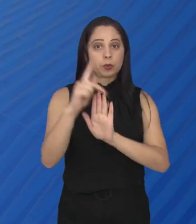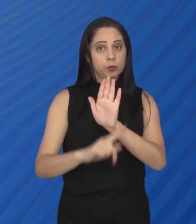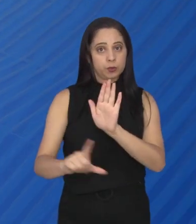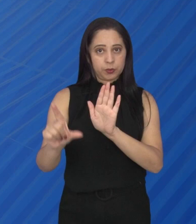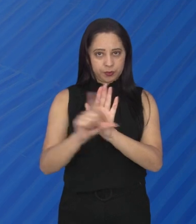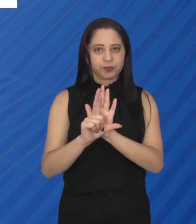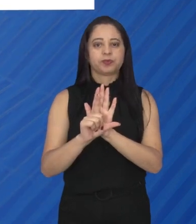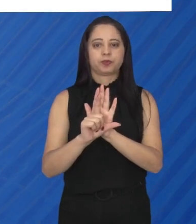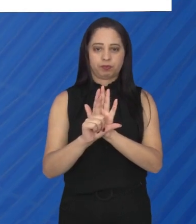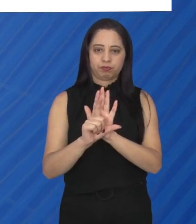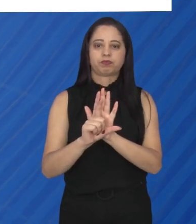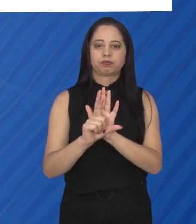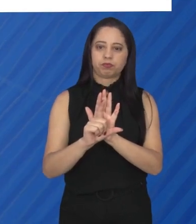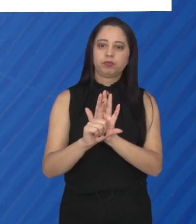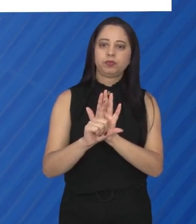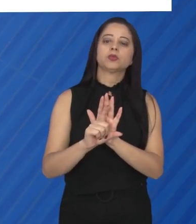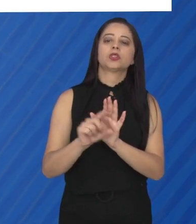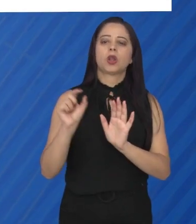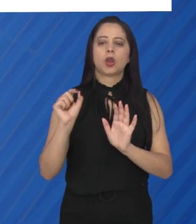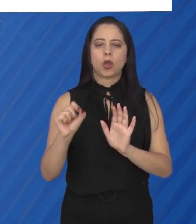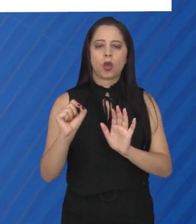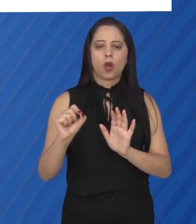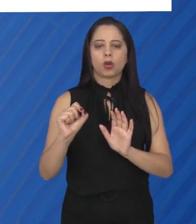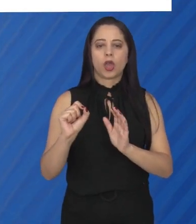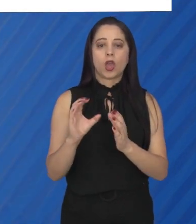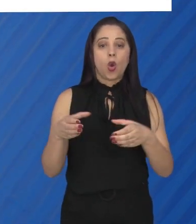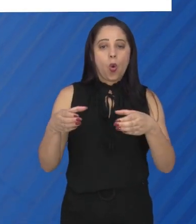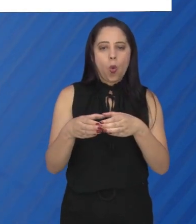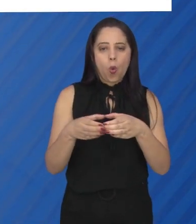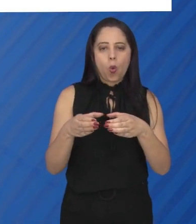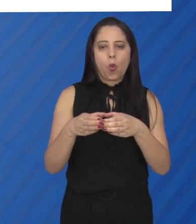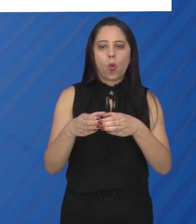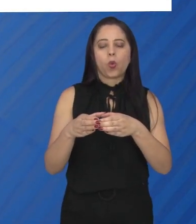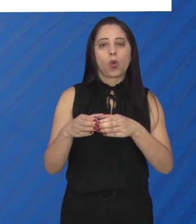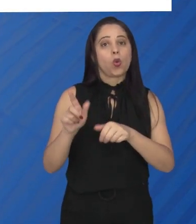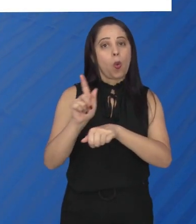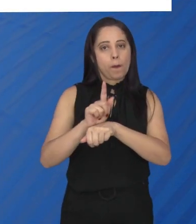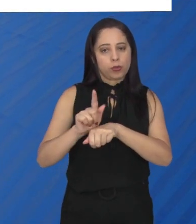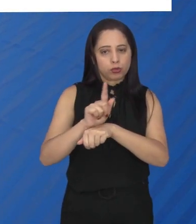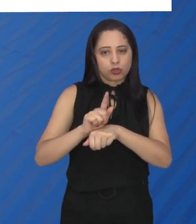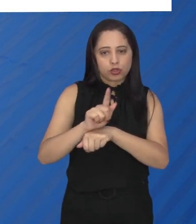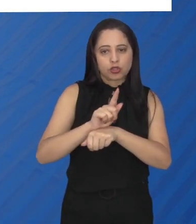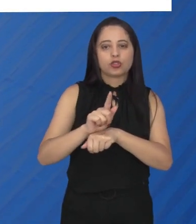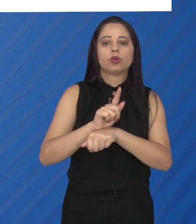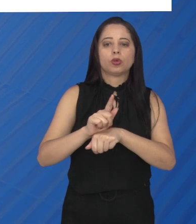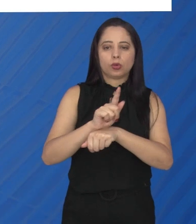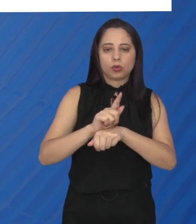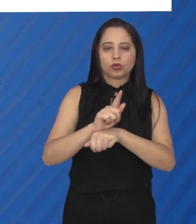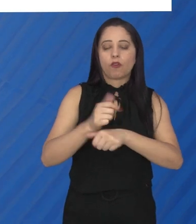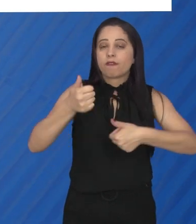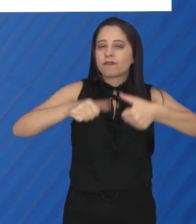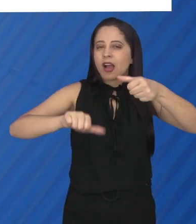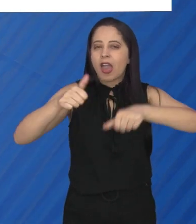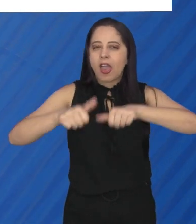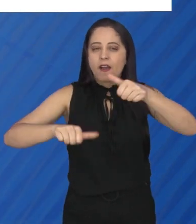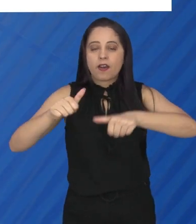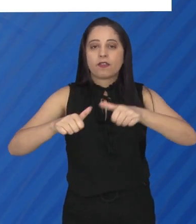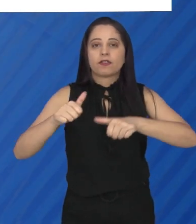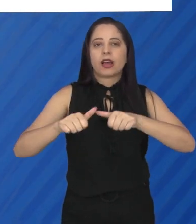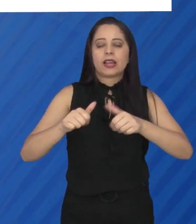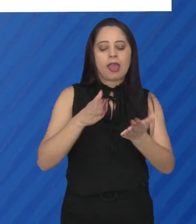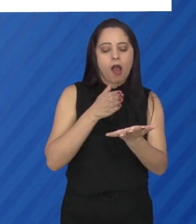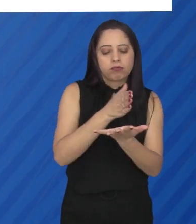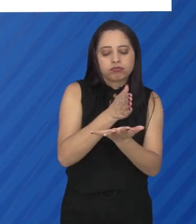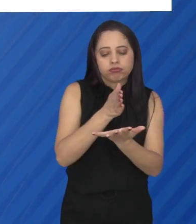Segundo o projeto, a implementação do programa será comandada por um comitê gestor, responsável por avaliar quais